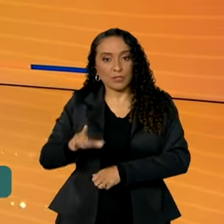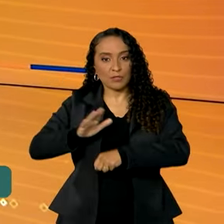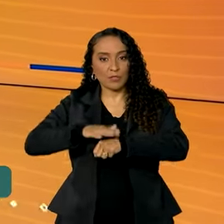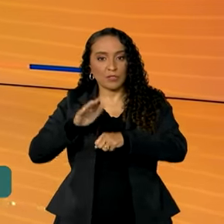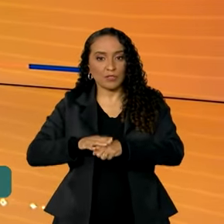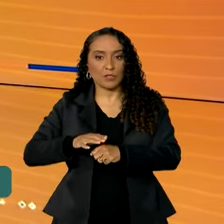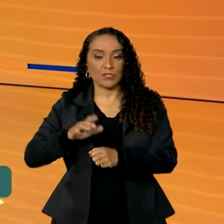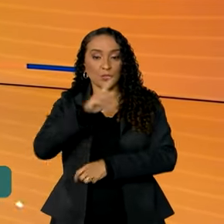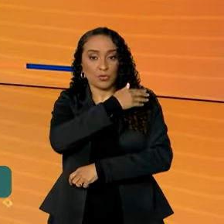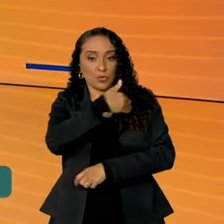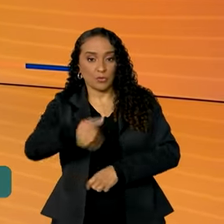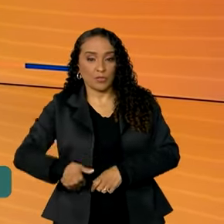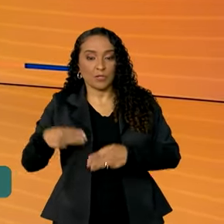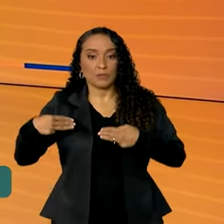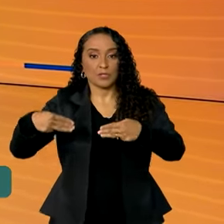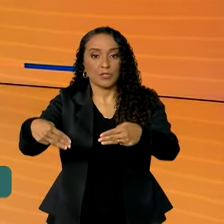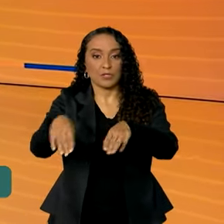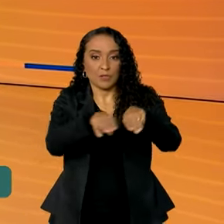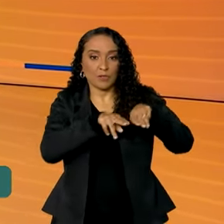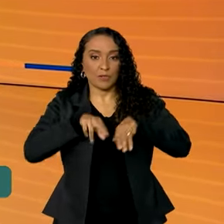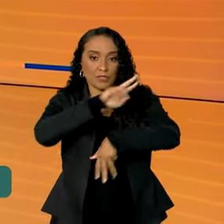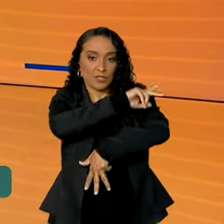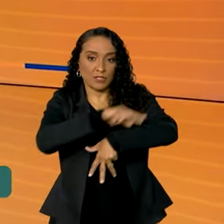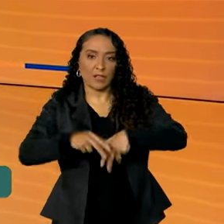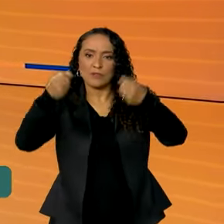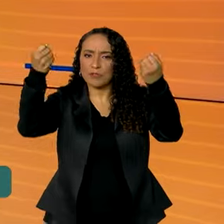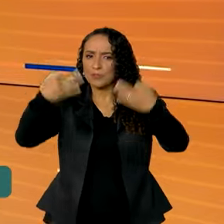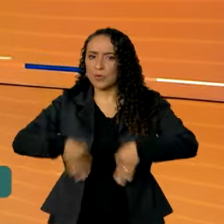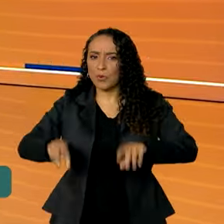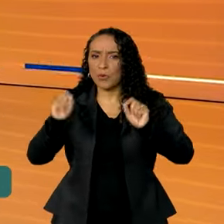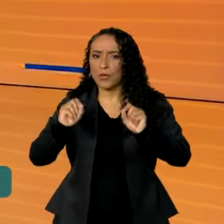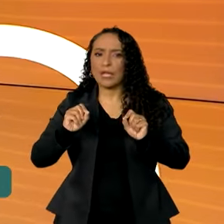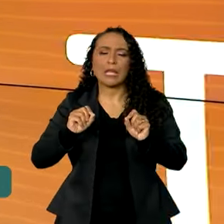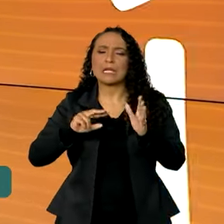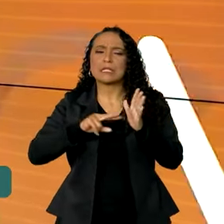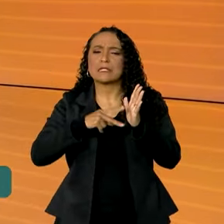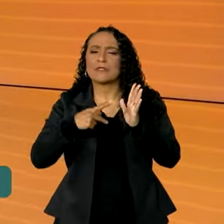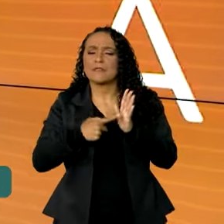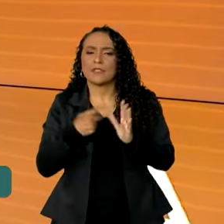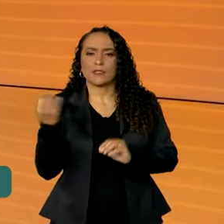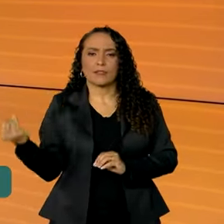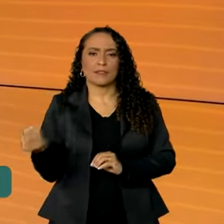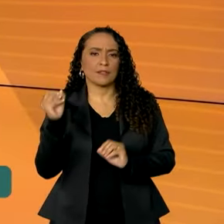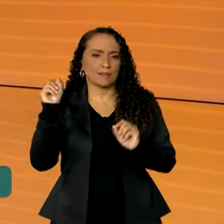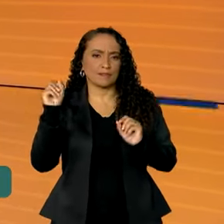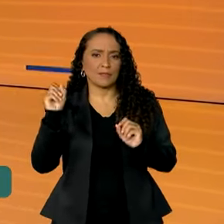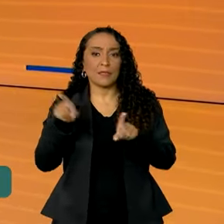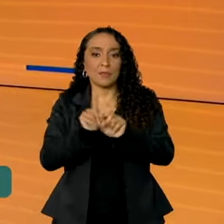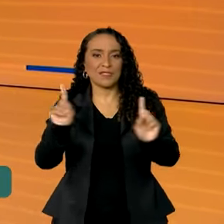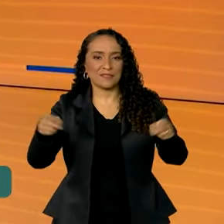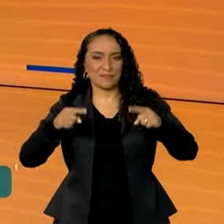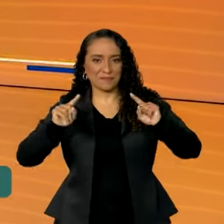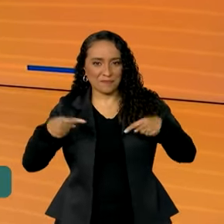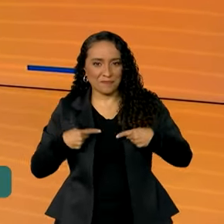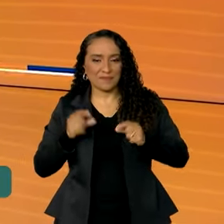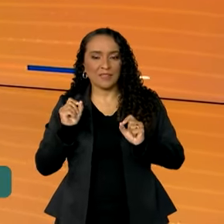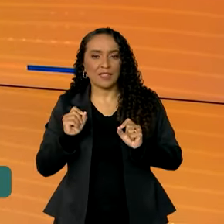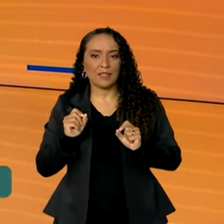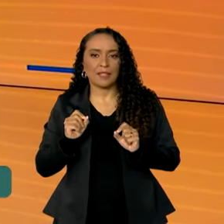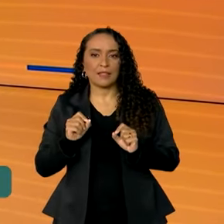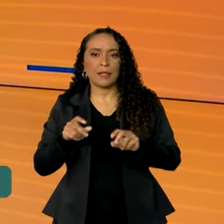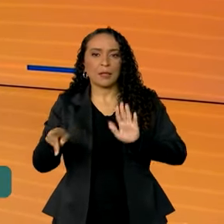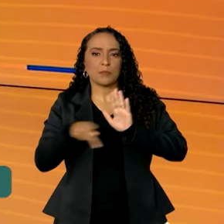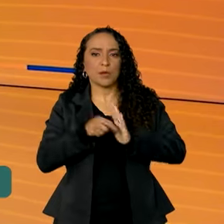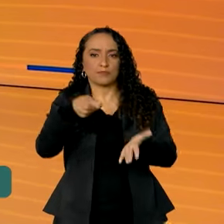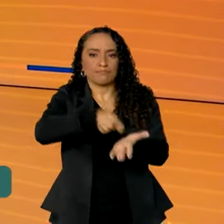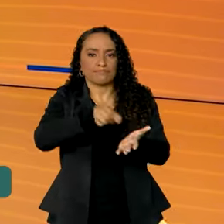Ações Governamentais do Ministério da Igualdade Racial falou sobre o que essa data significa e os desafios ainda impostos